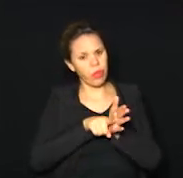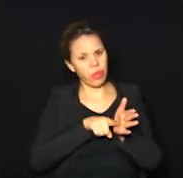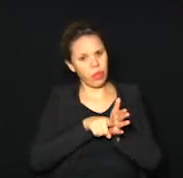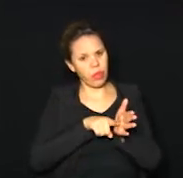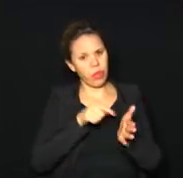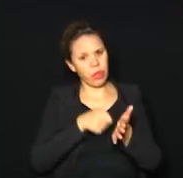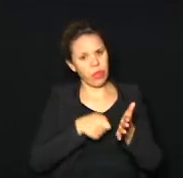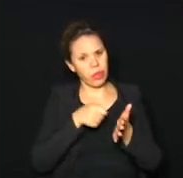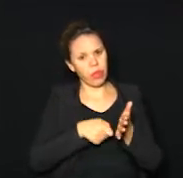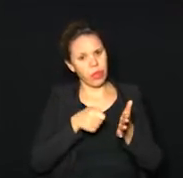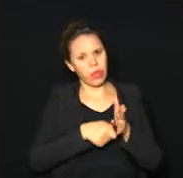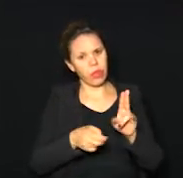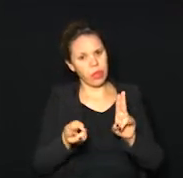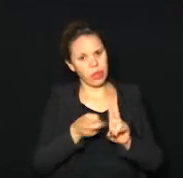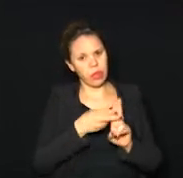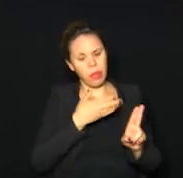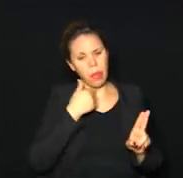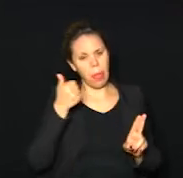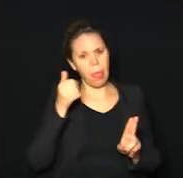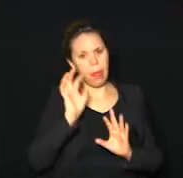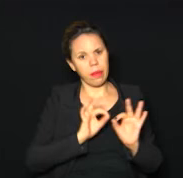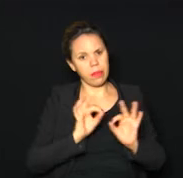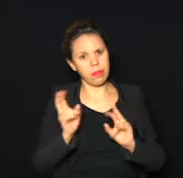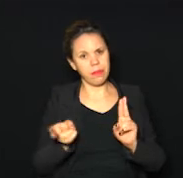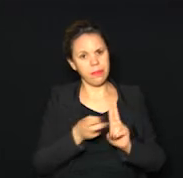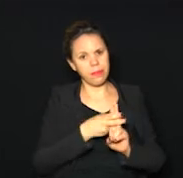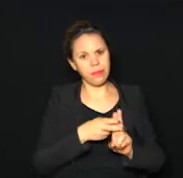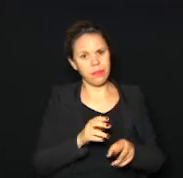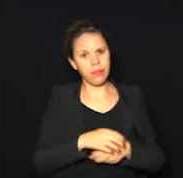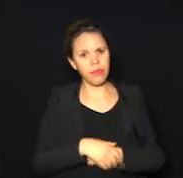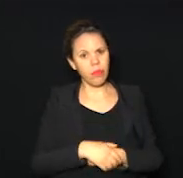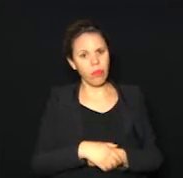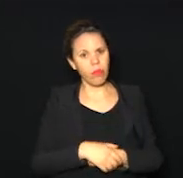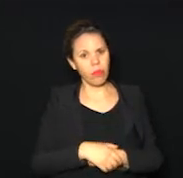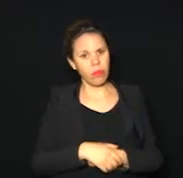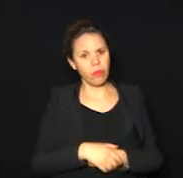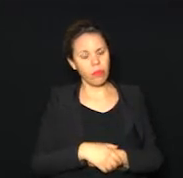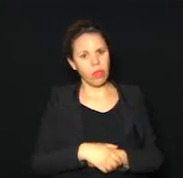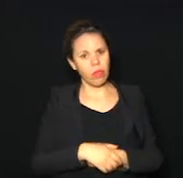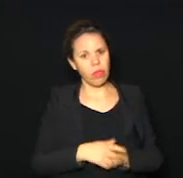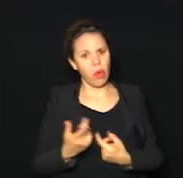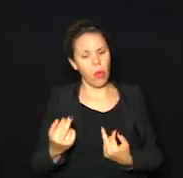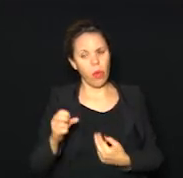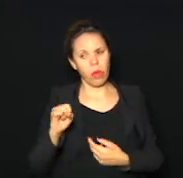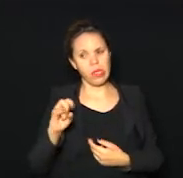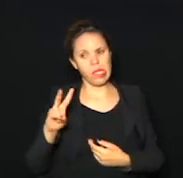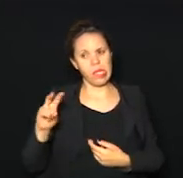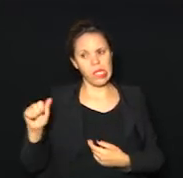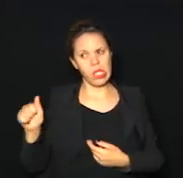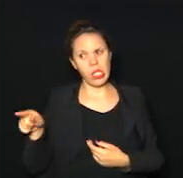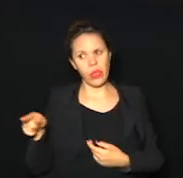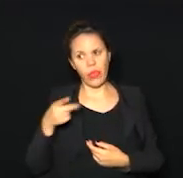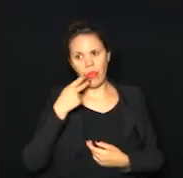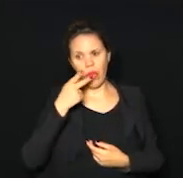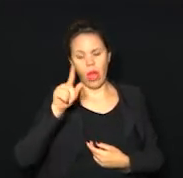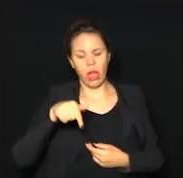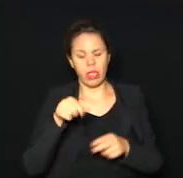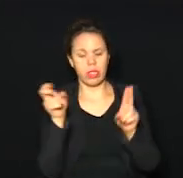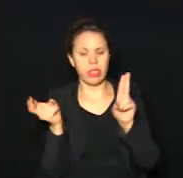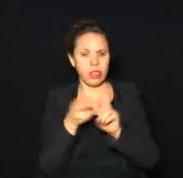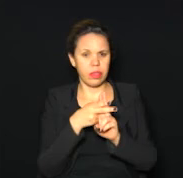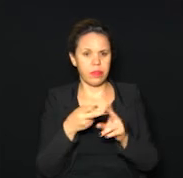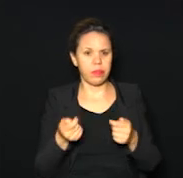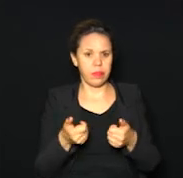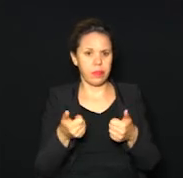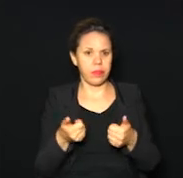lute pelo SUS, por melhorias no nosso sistema de saúde, que, como a Silvia destacou, é o sistema que nos